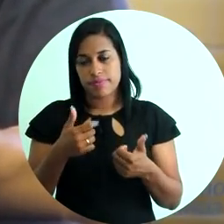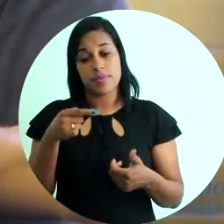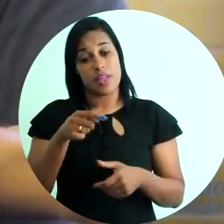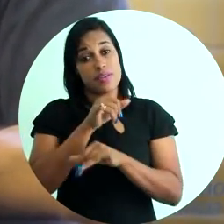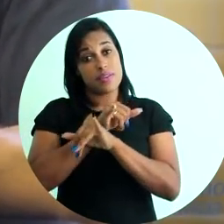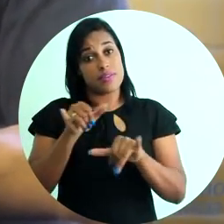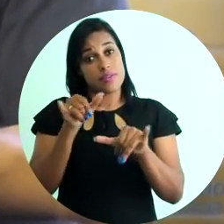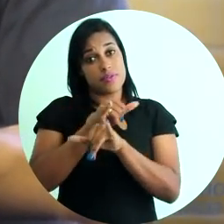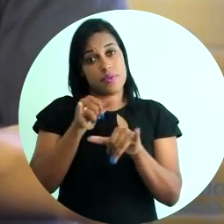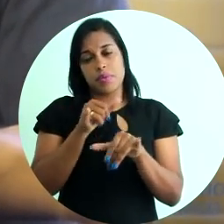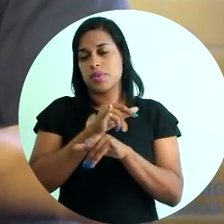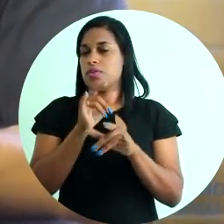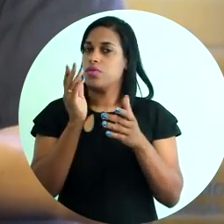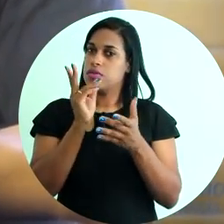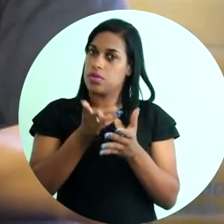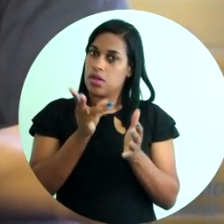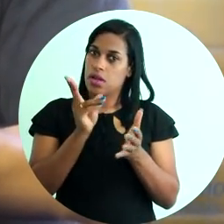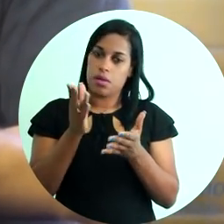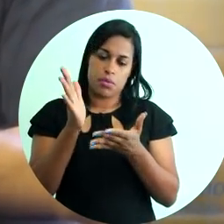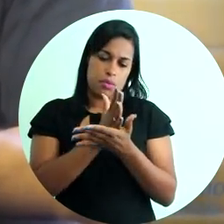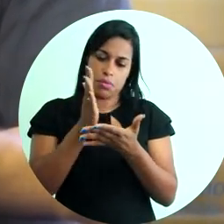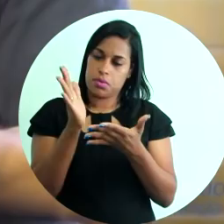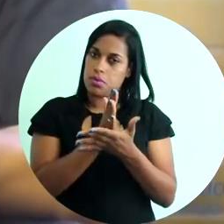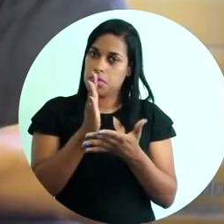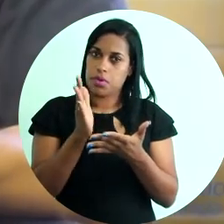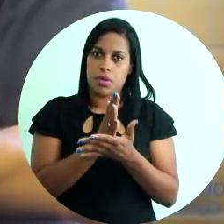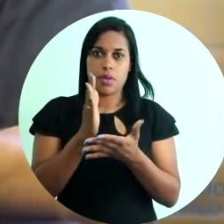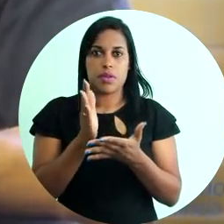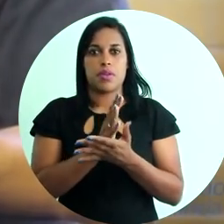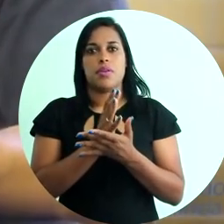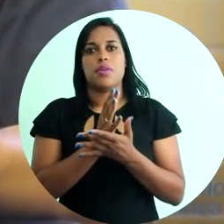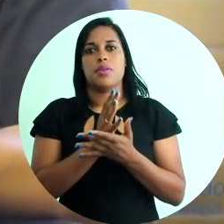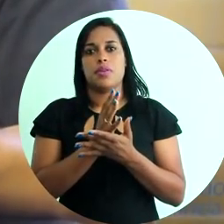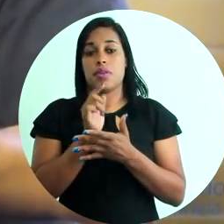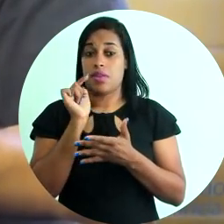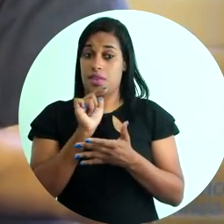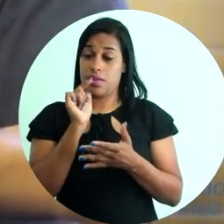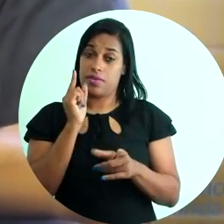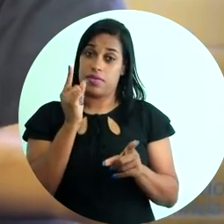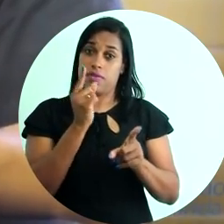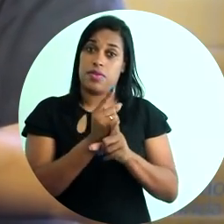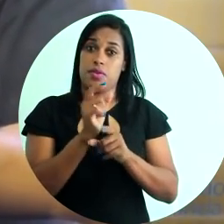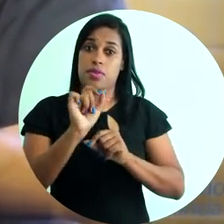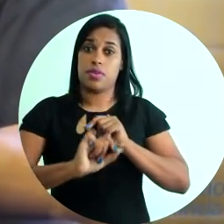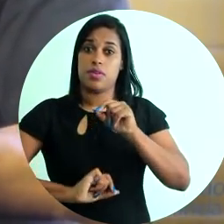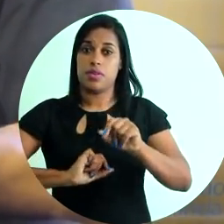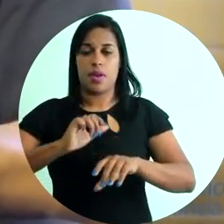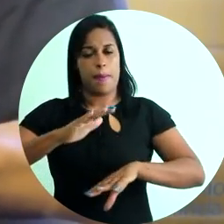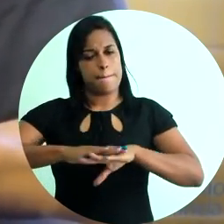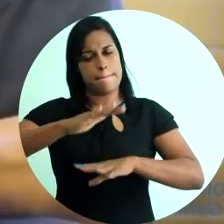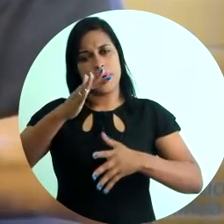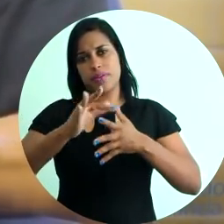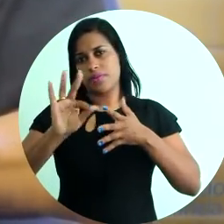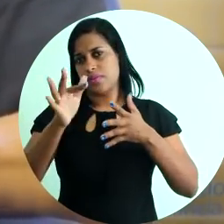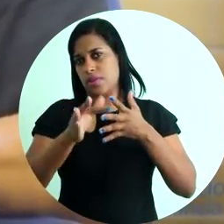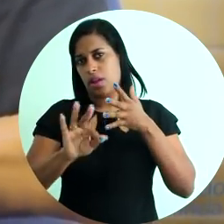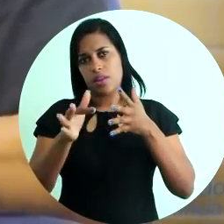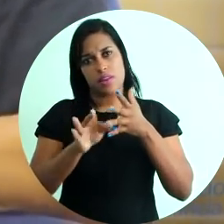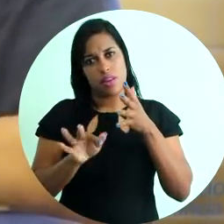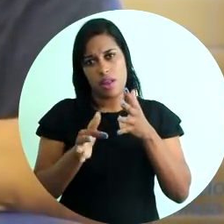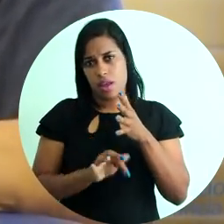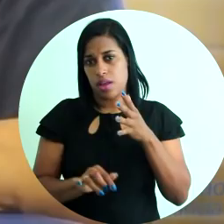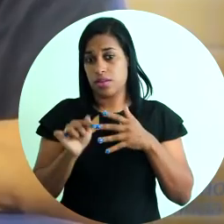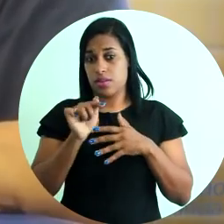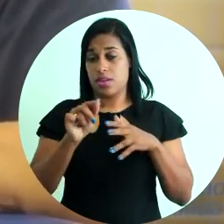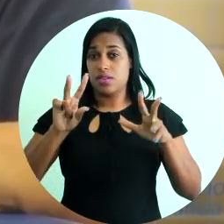dessas informações. Não deixe de consultar mais detalhes no seu caderno. Lá você vai encontrar mais detalhes